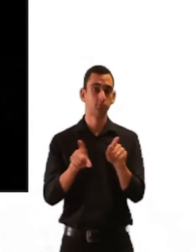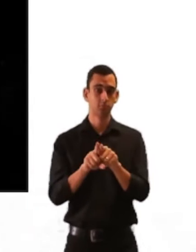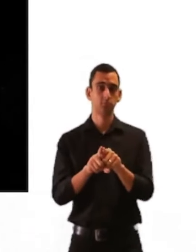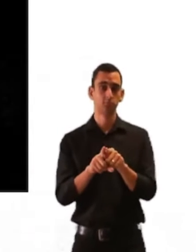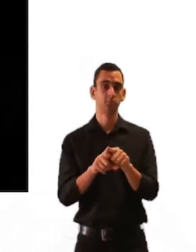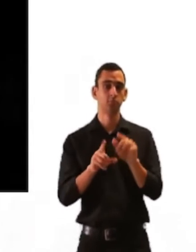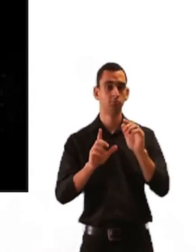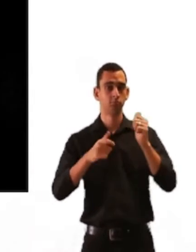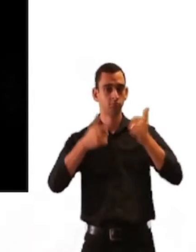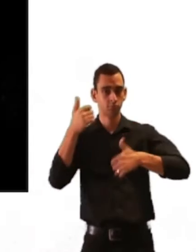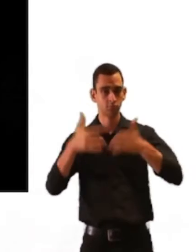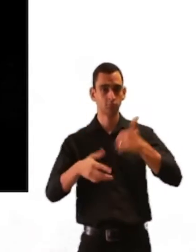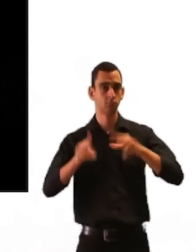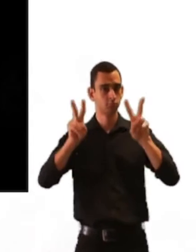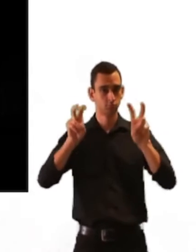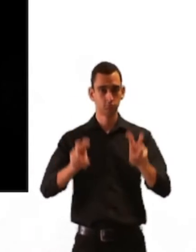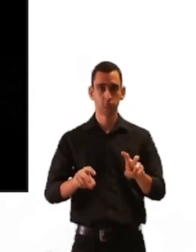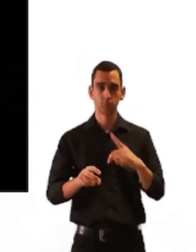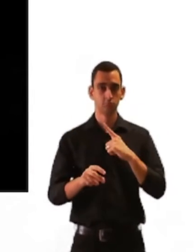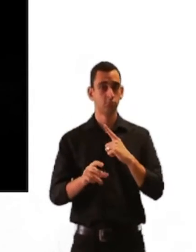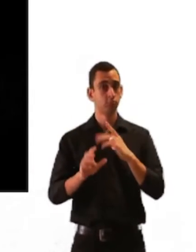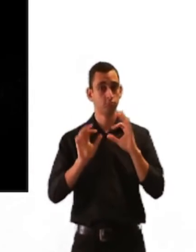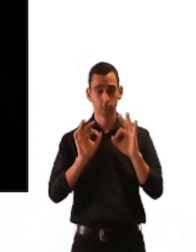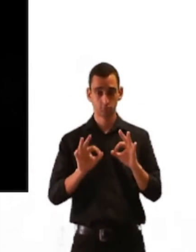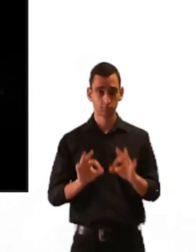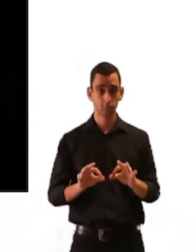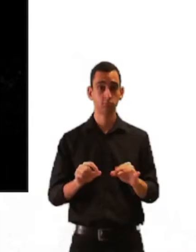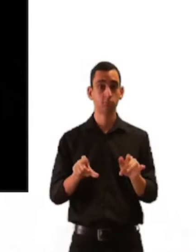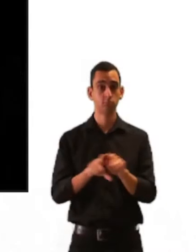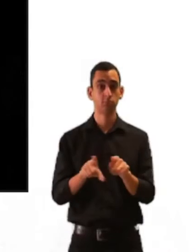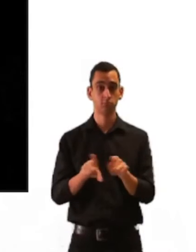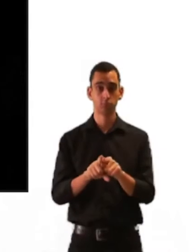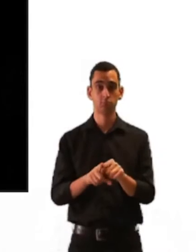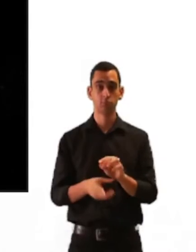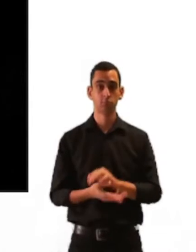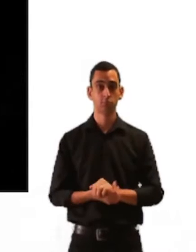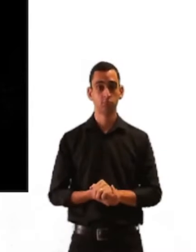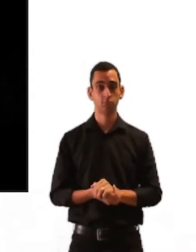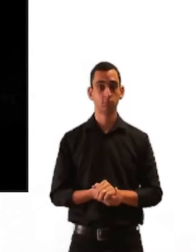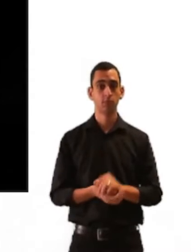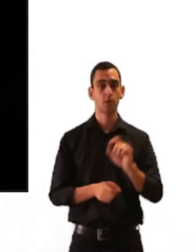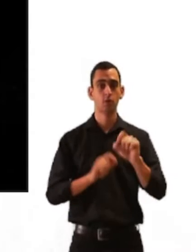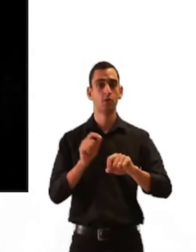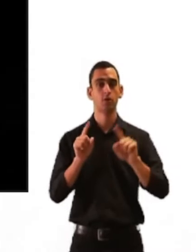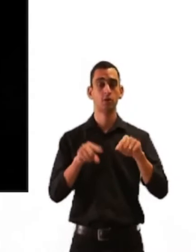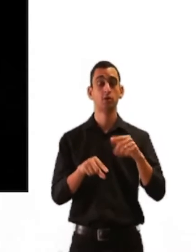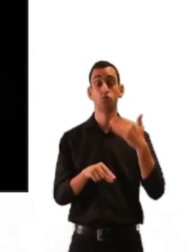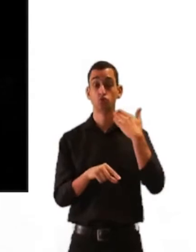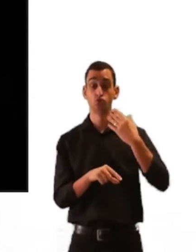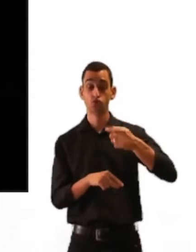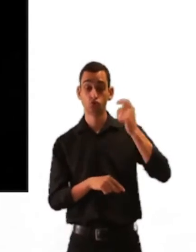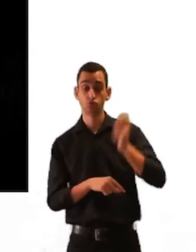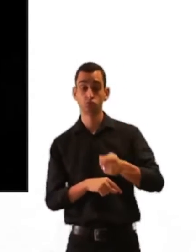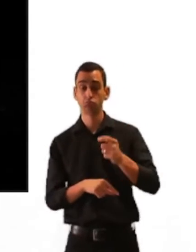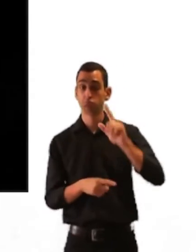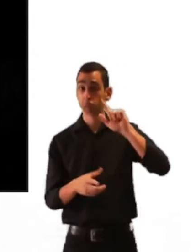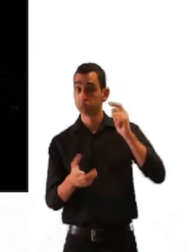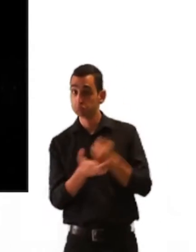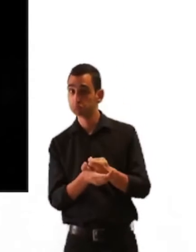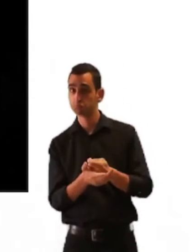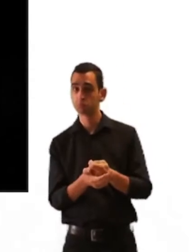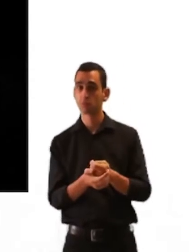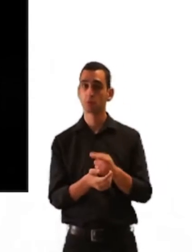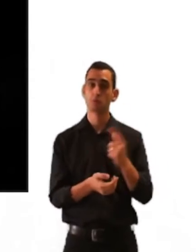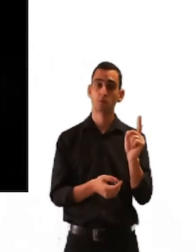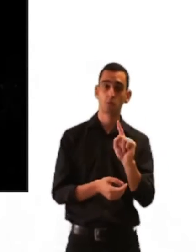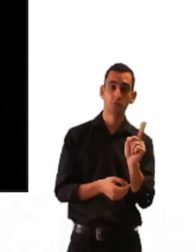esse decisionismo? E que é justamente essa ideia, né, do juiz decidir com base no subjetivismo. E por fim,